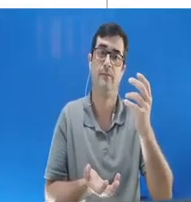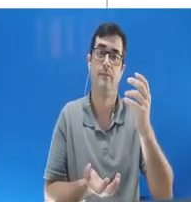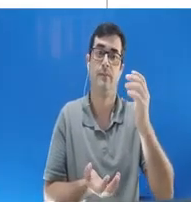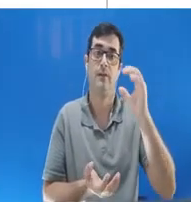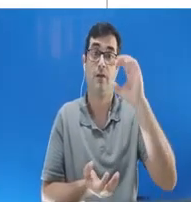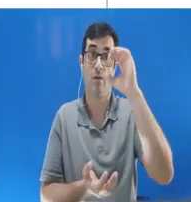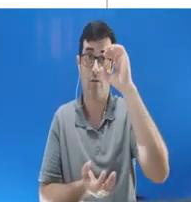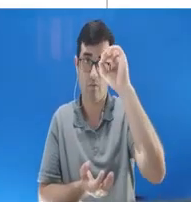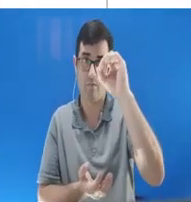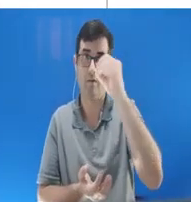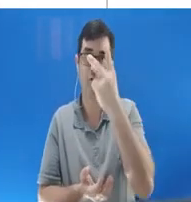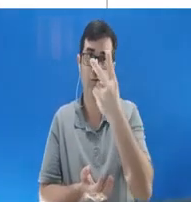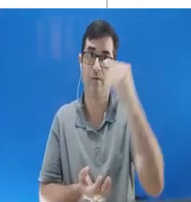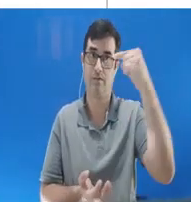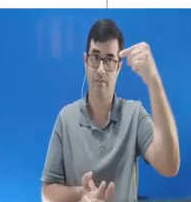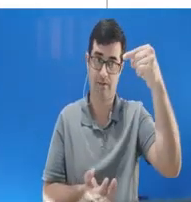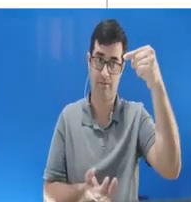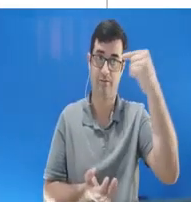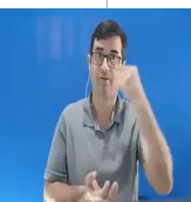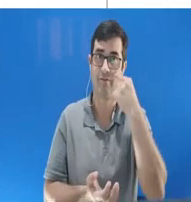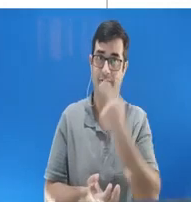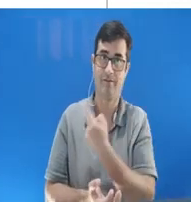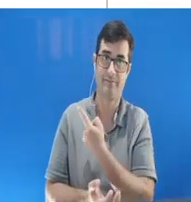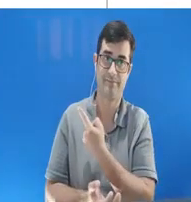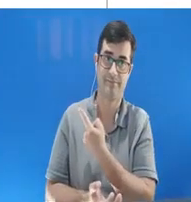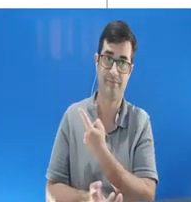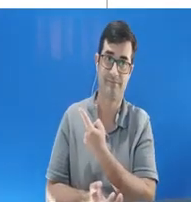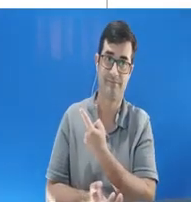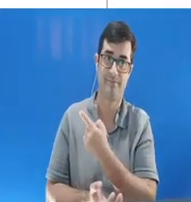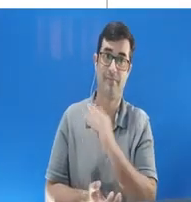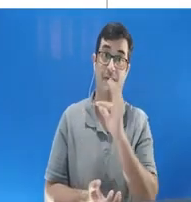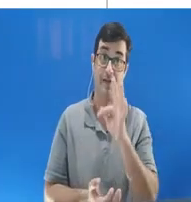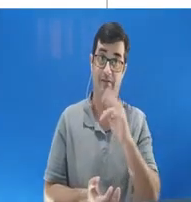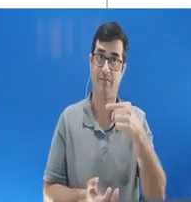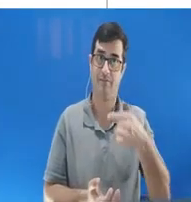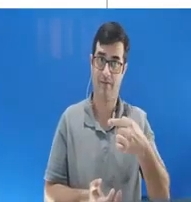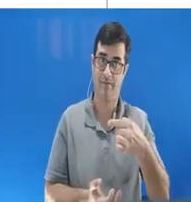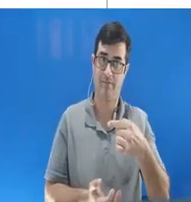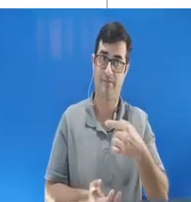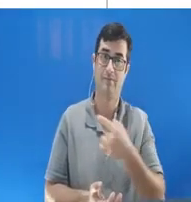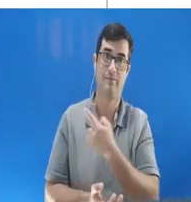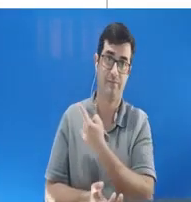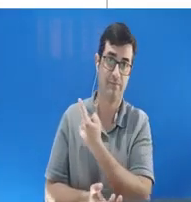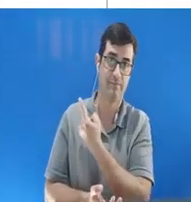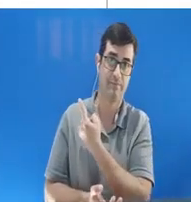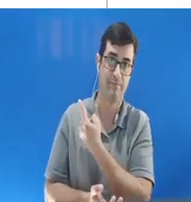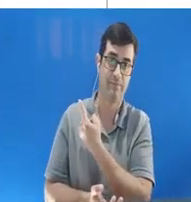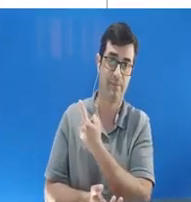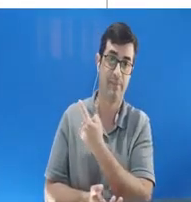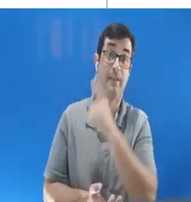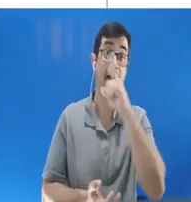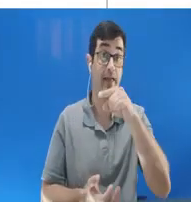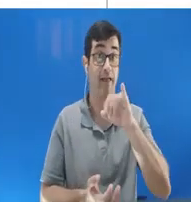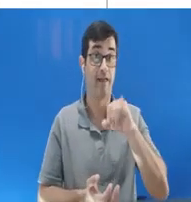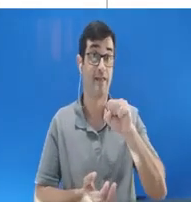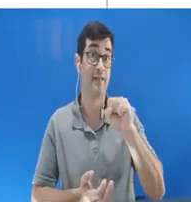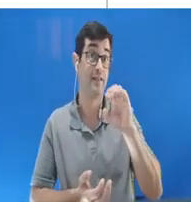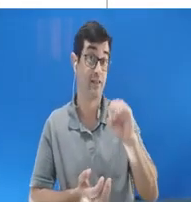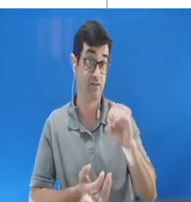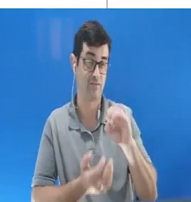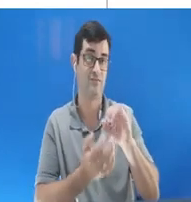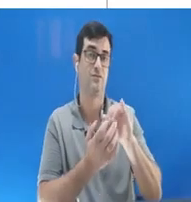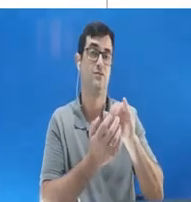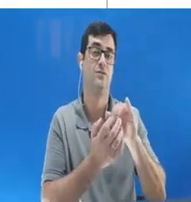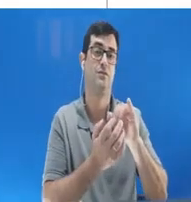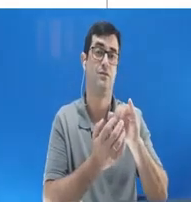oxigênio, né? O ânion 2-, O2-, e o fluoreto 1-. Eles são